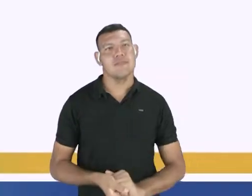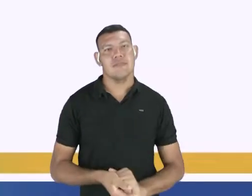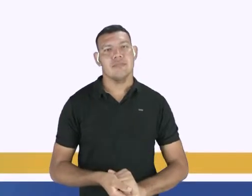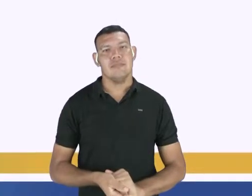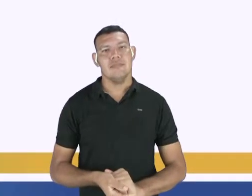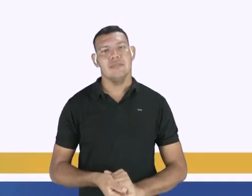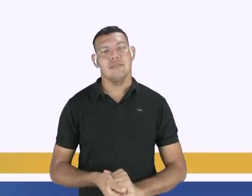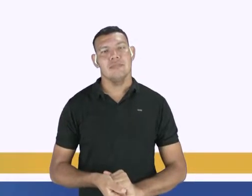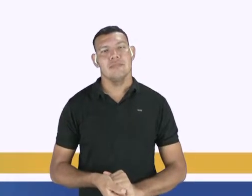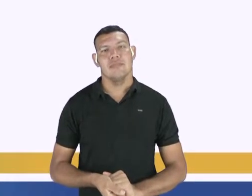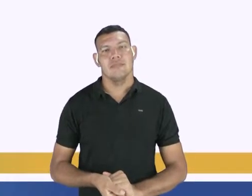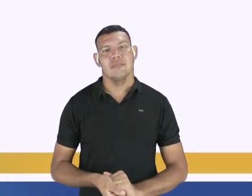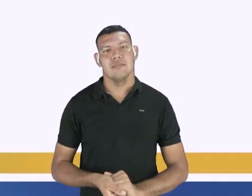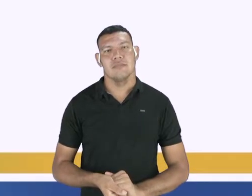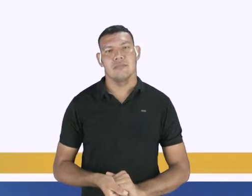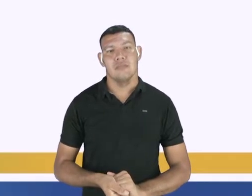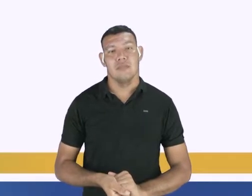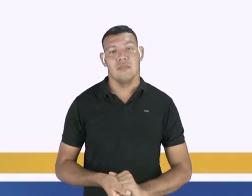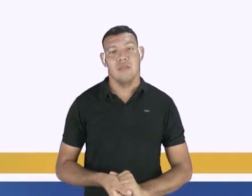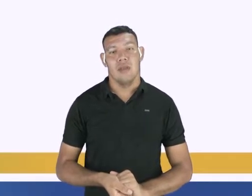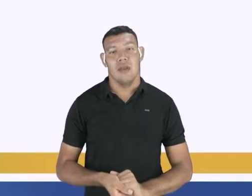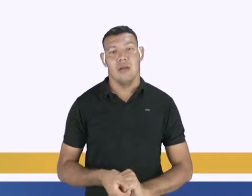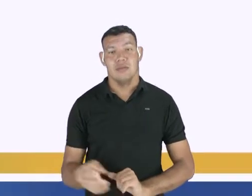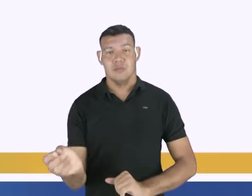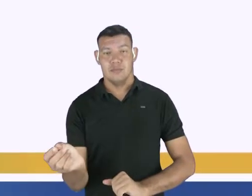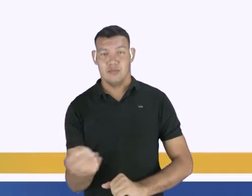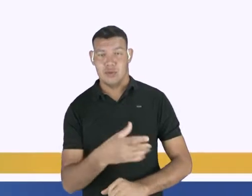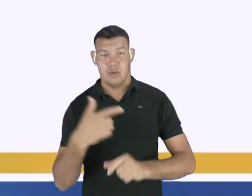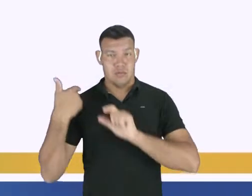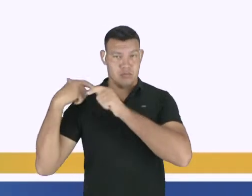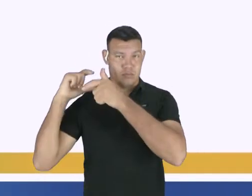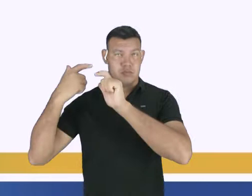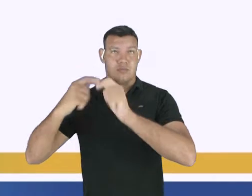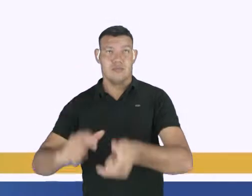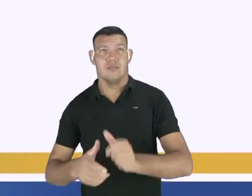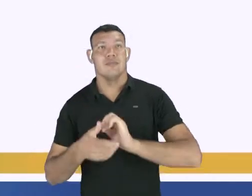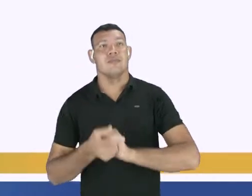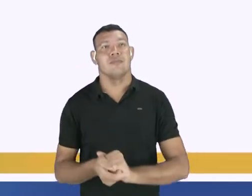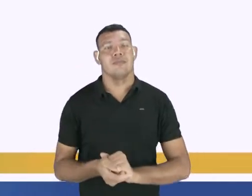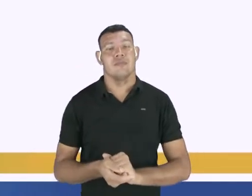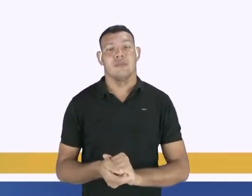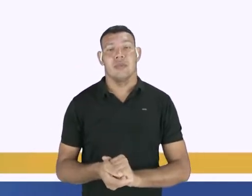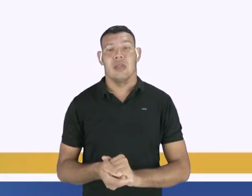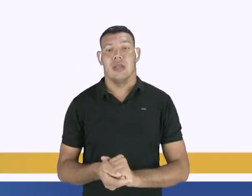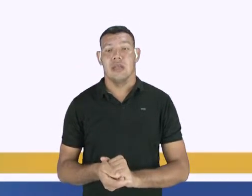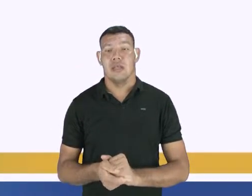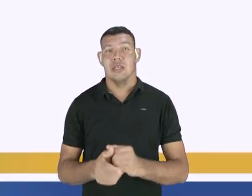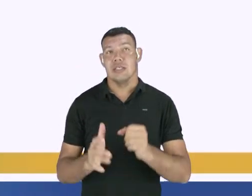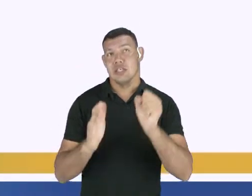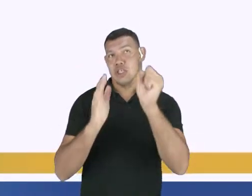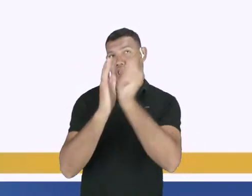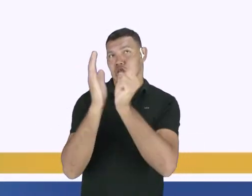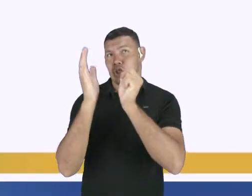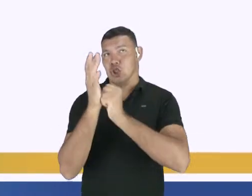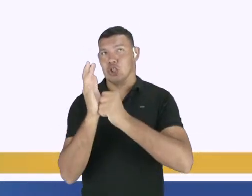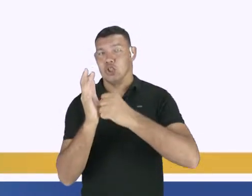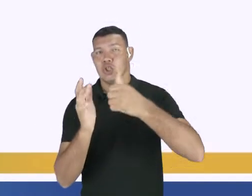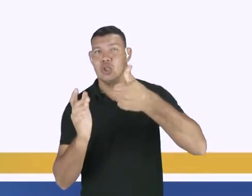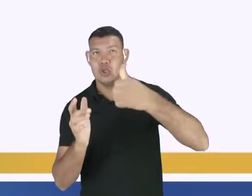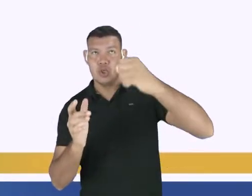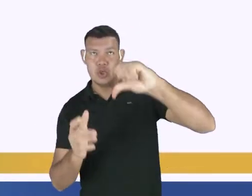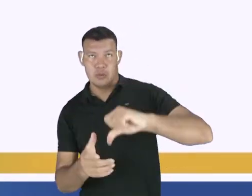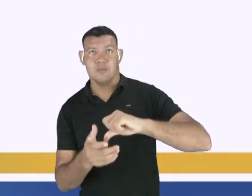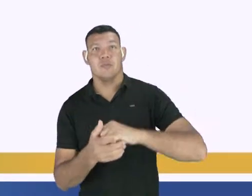observem. Novas teorias. Ainda na primeira metade do século XIX, surgiram doutrinas econômicas e